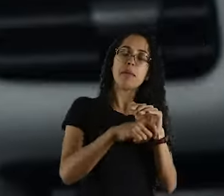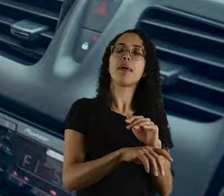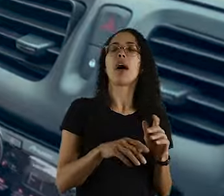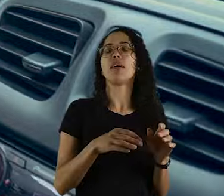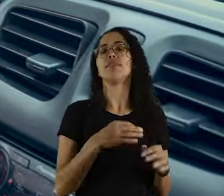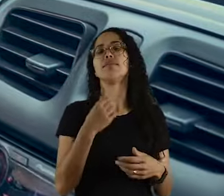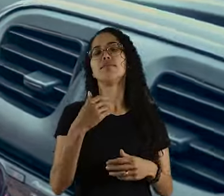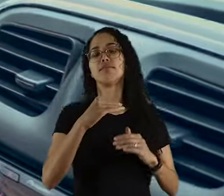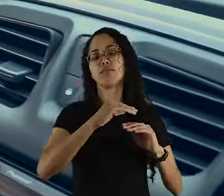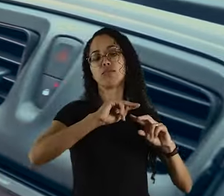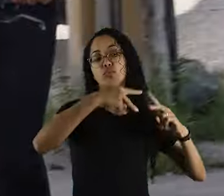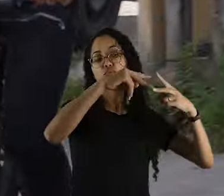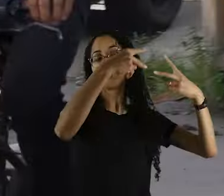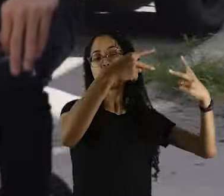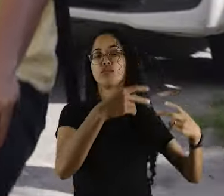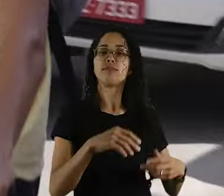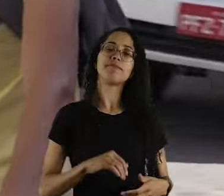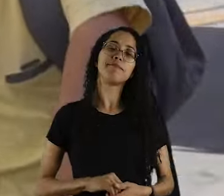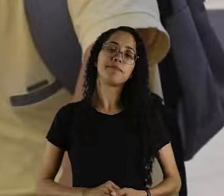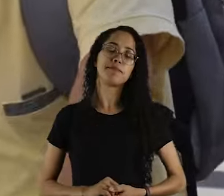dentro.